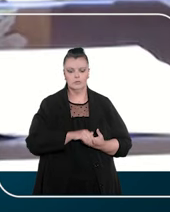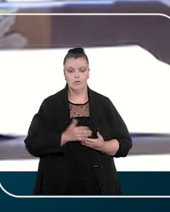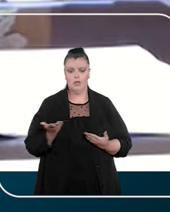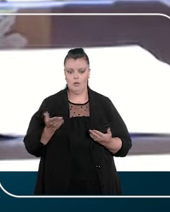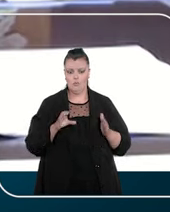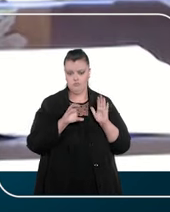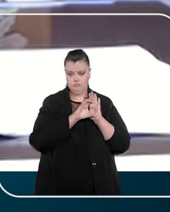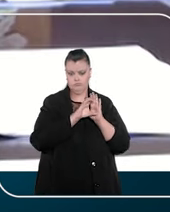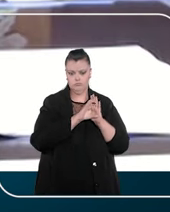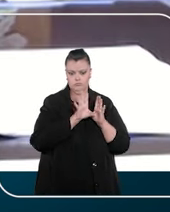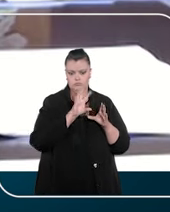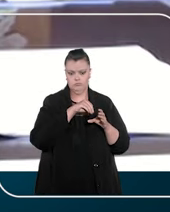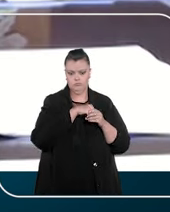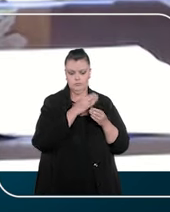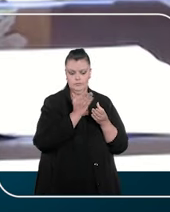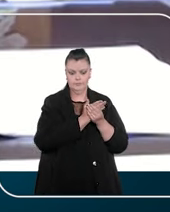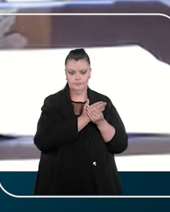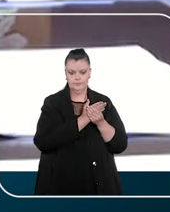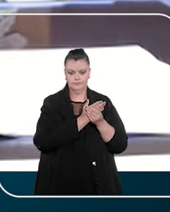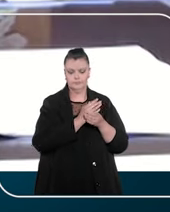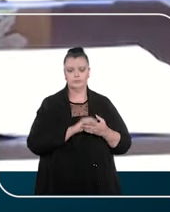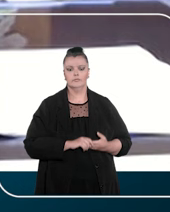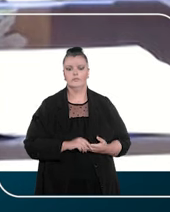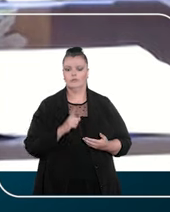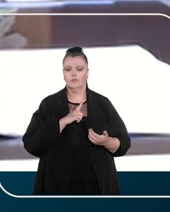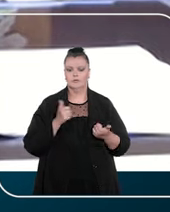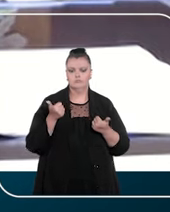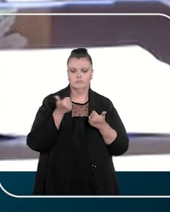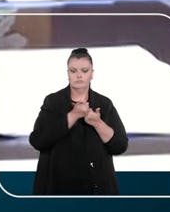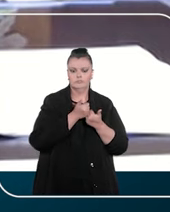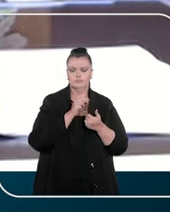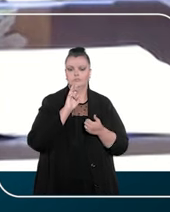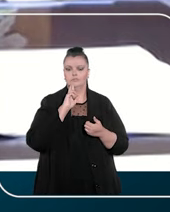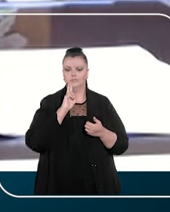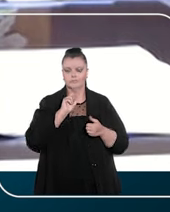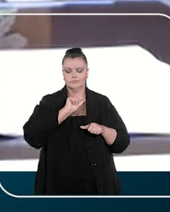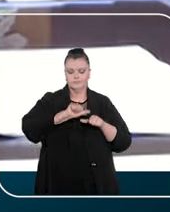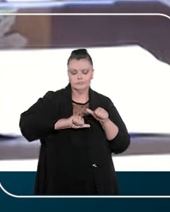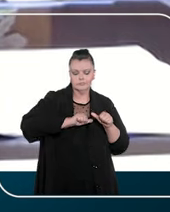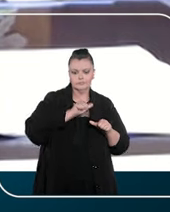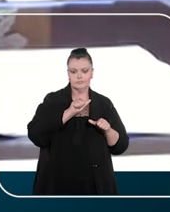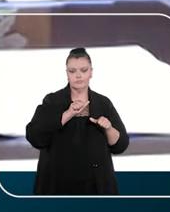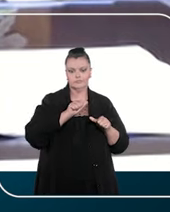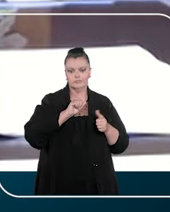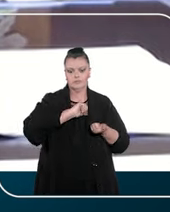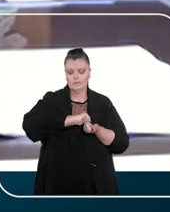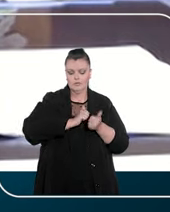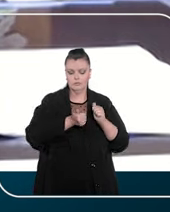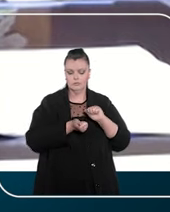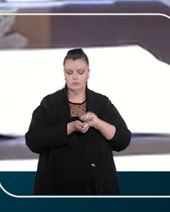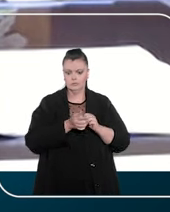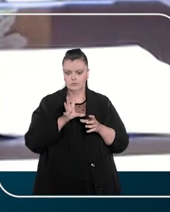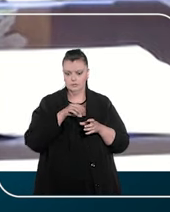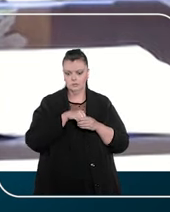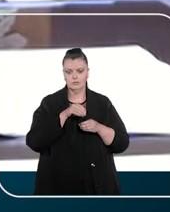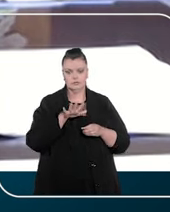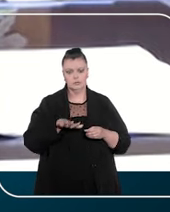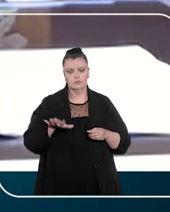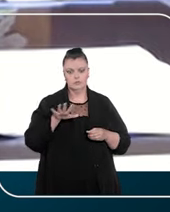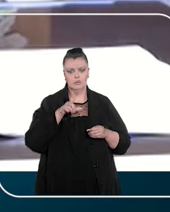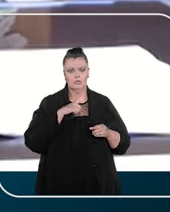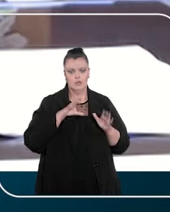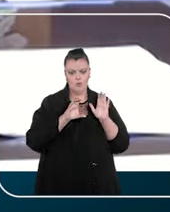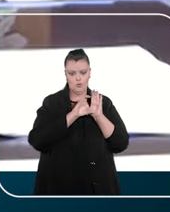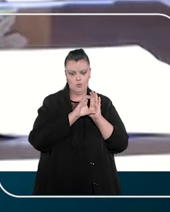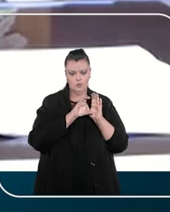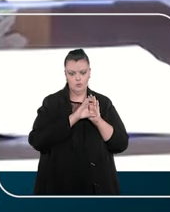ideia de métodos alternativos de solução de conflitos que nem sequer imaginados. Hoje nós temos no Código de Processo Civil